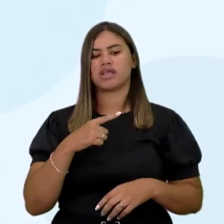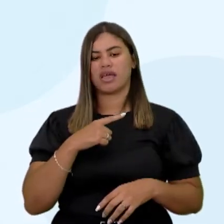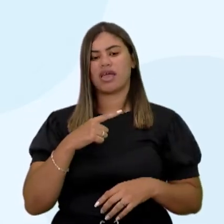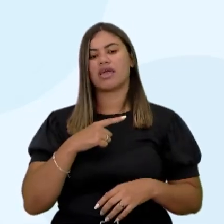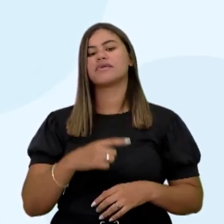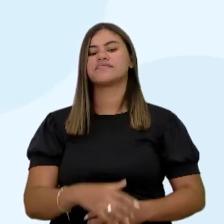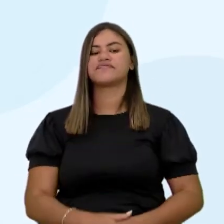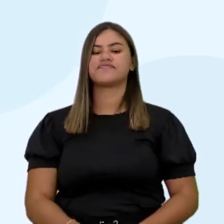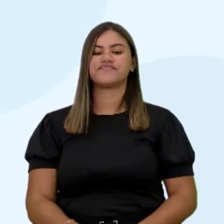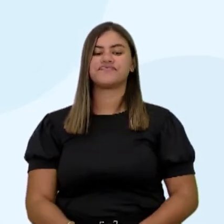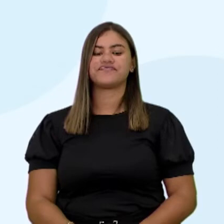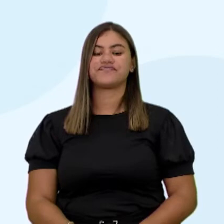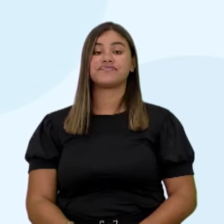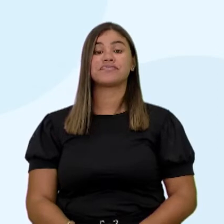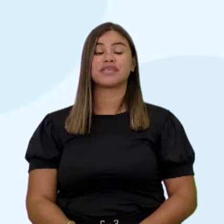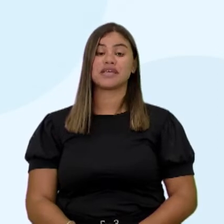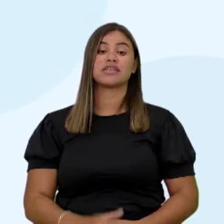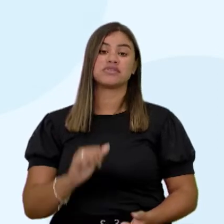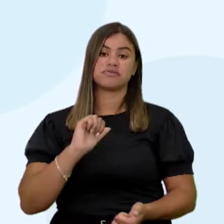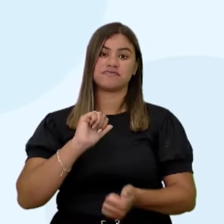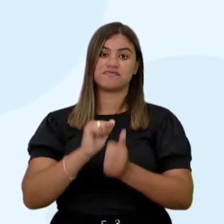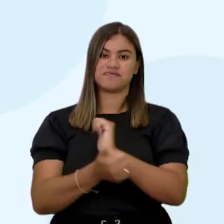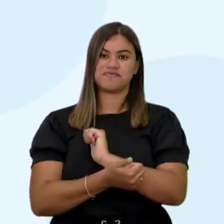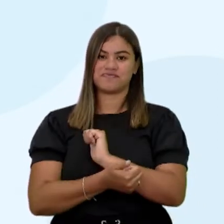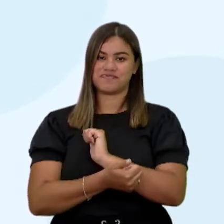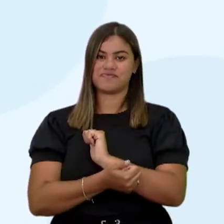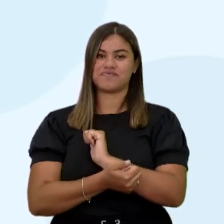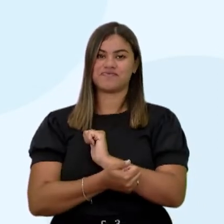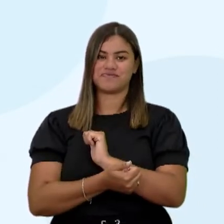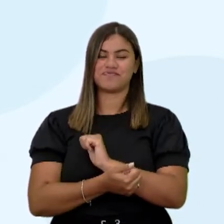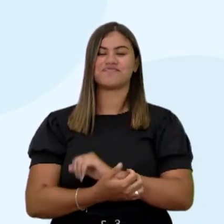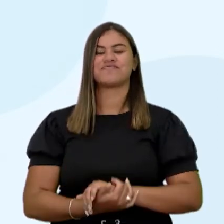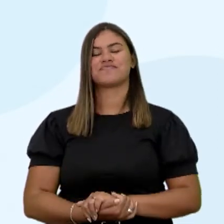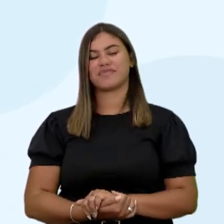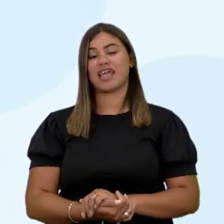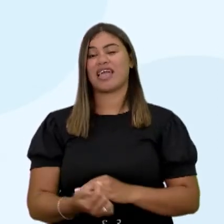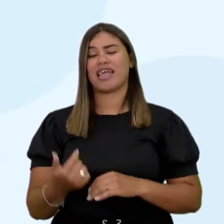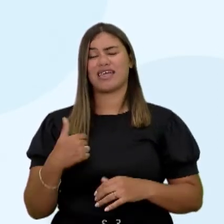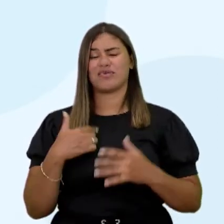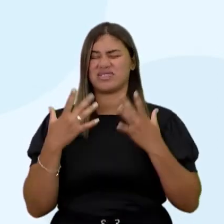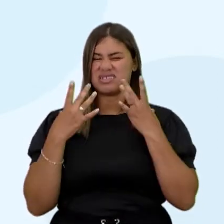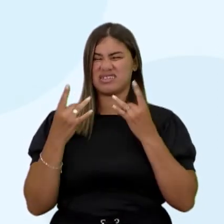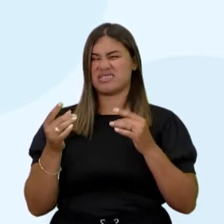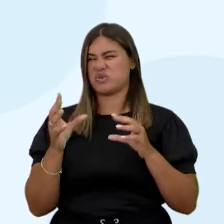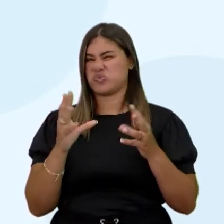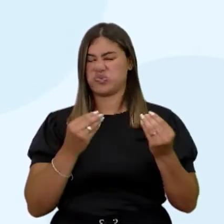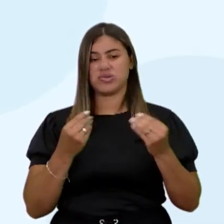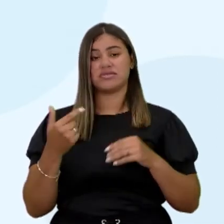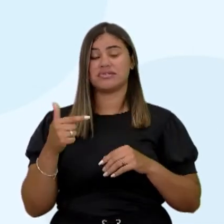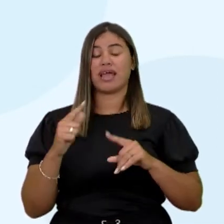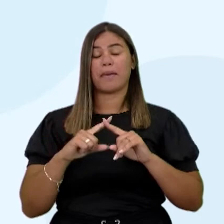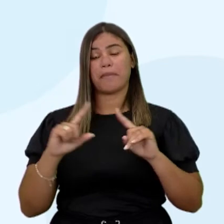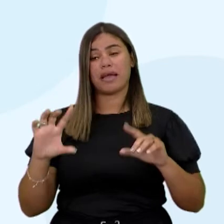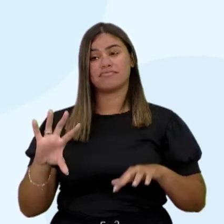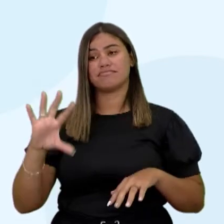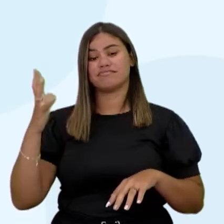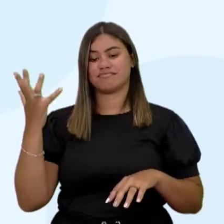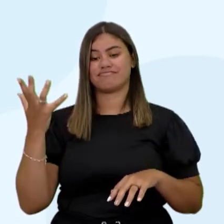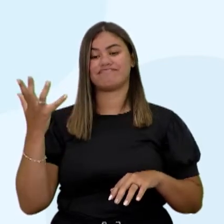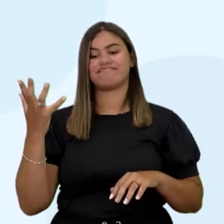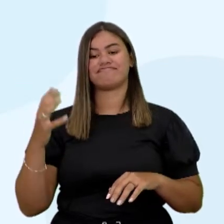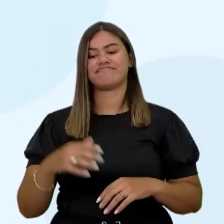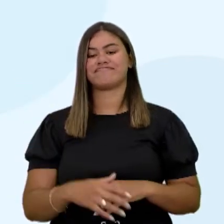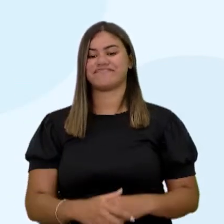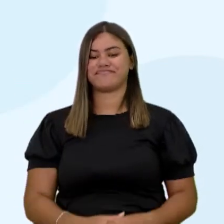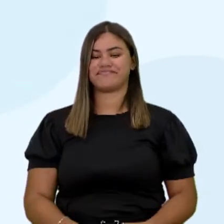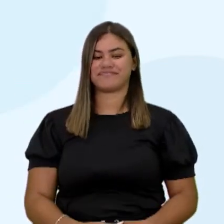de debate. E o futebol, que como eu não sou muito ligado, deve estar acontecendo alguma coisa, né? Em que a gente deve estar... Não vou falar o nome